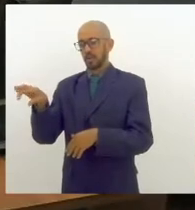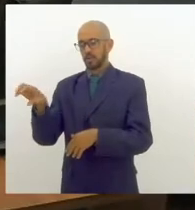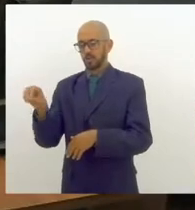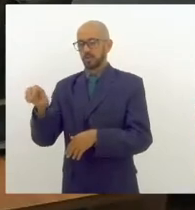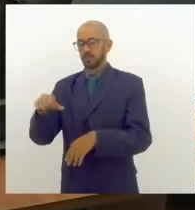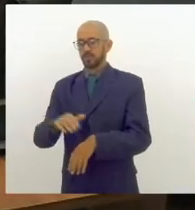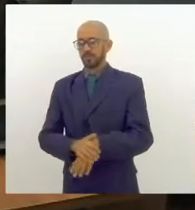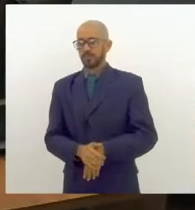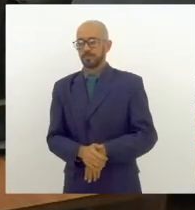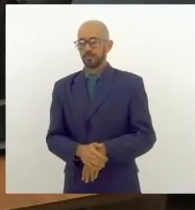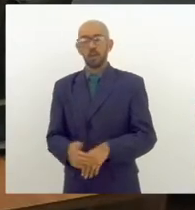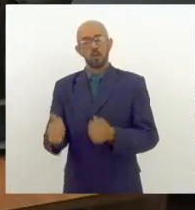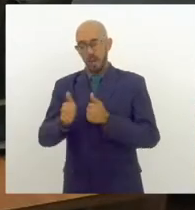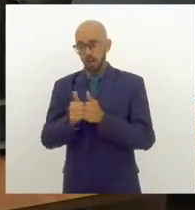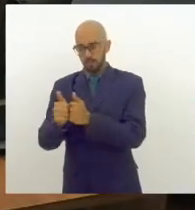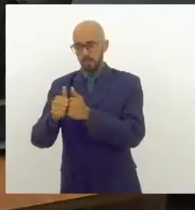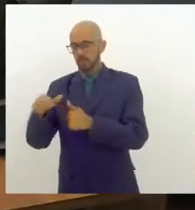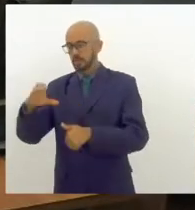presidente.